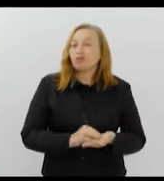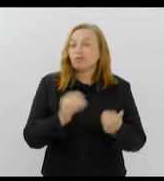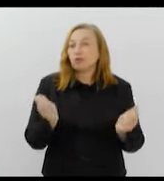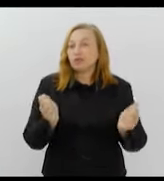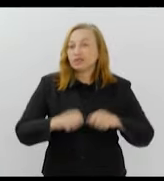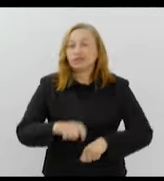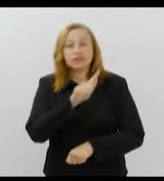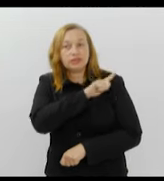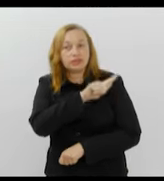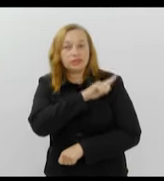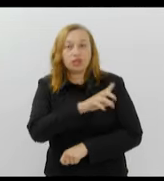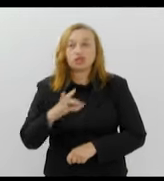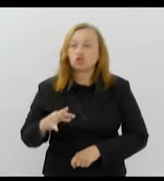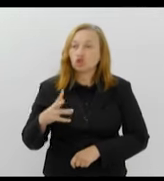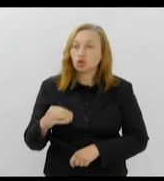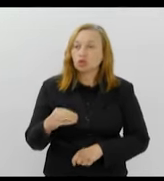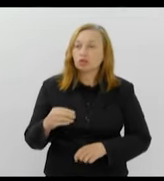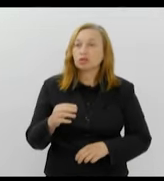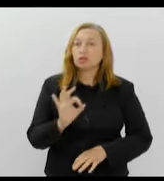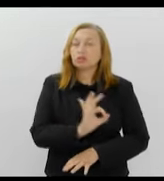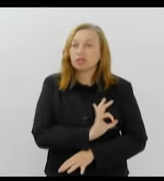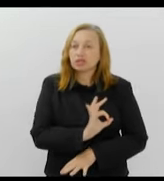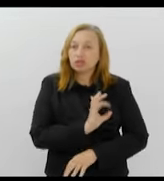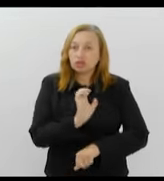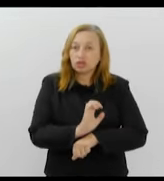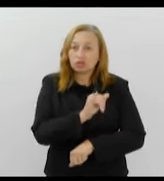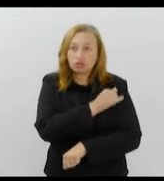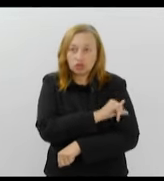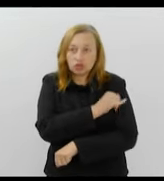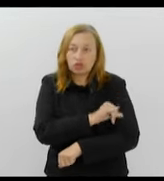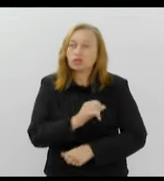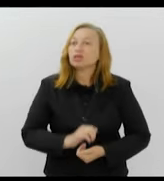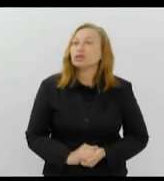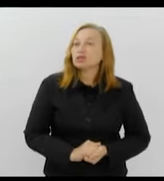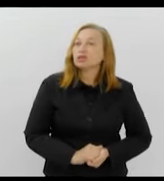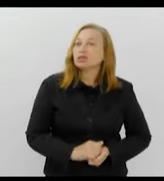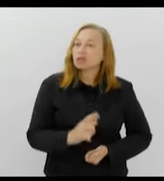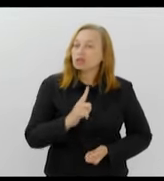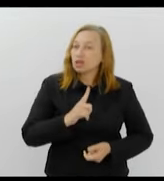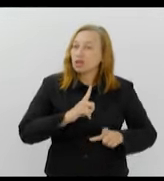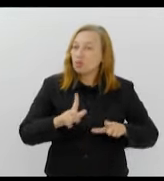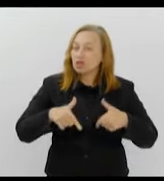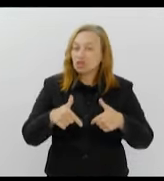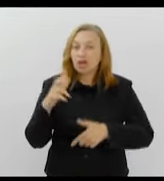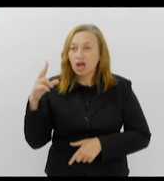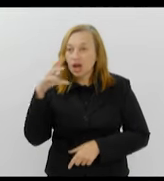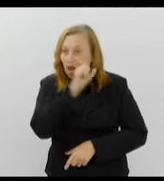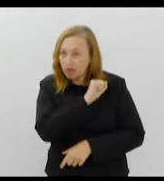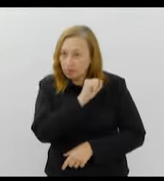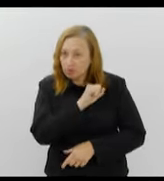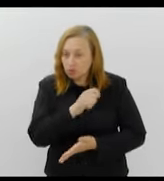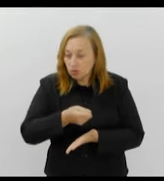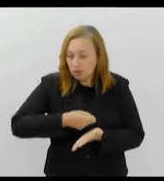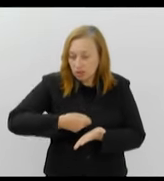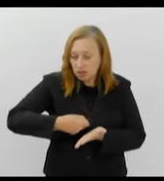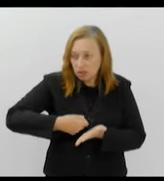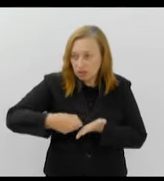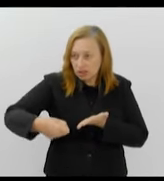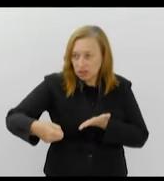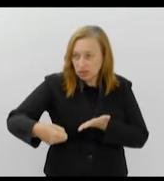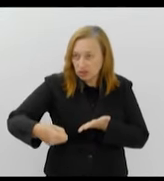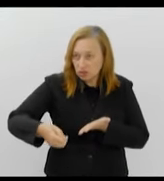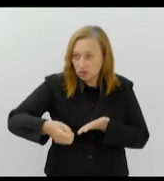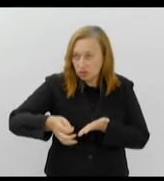em todas as polícias do Estado do Rio de Janeiro Existe uma forma muito rápida numa canetada